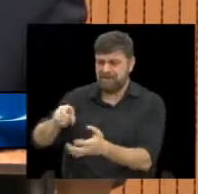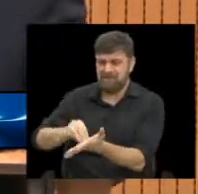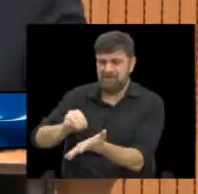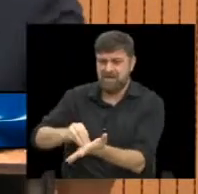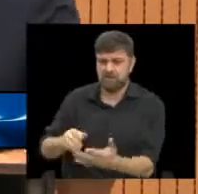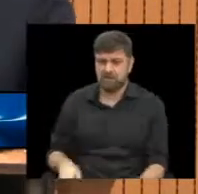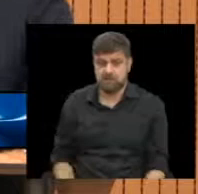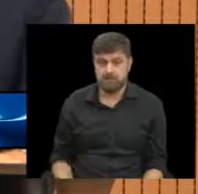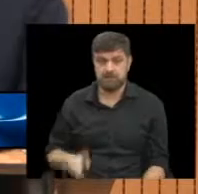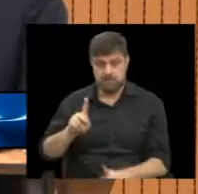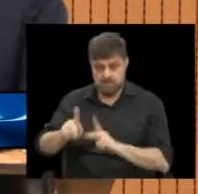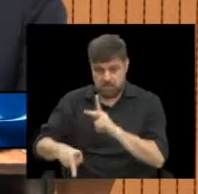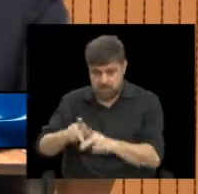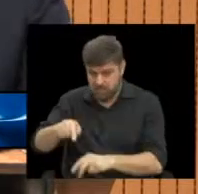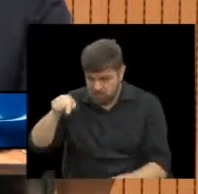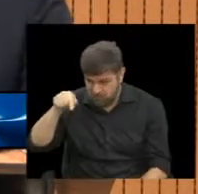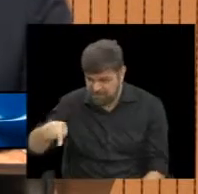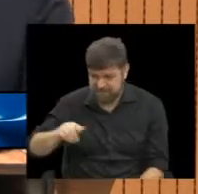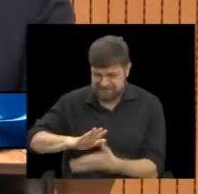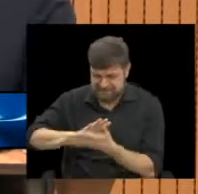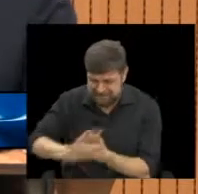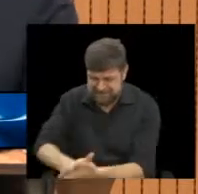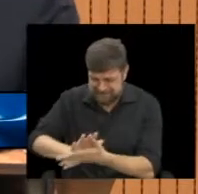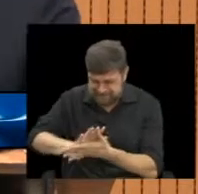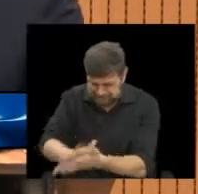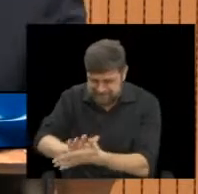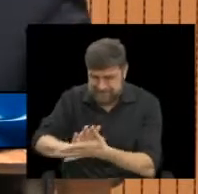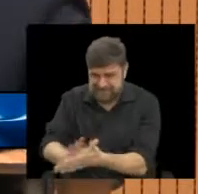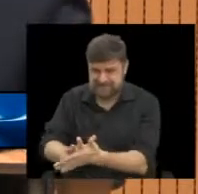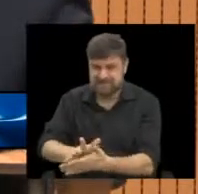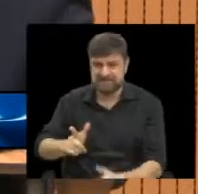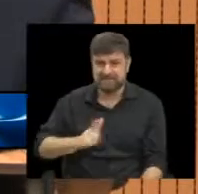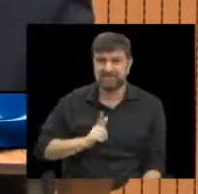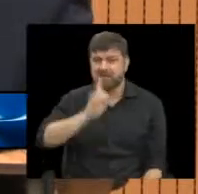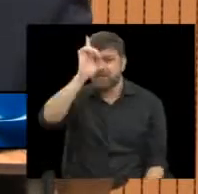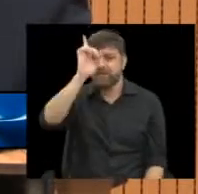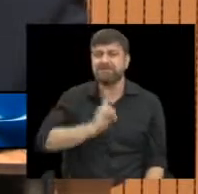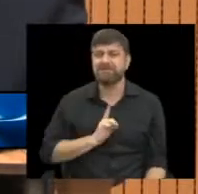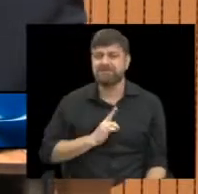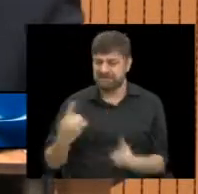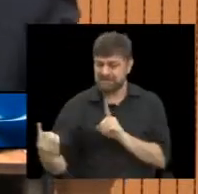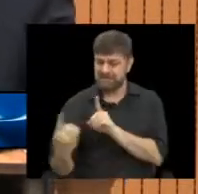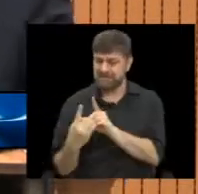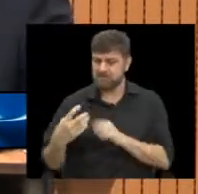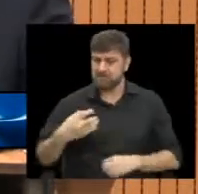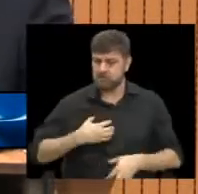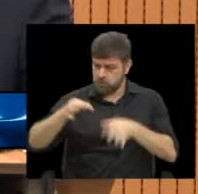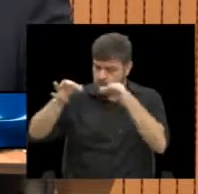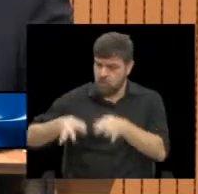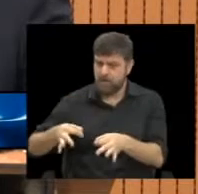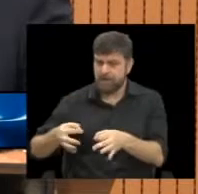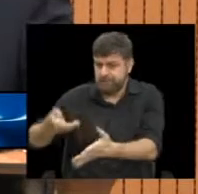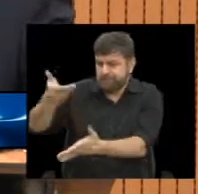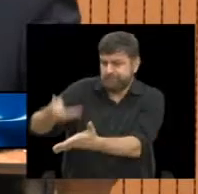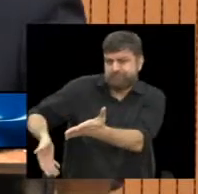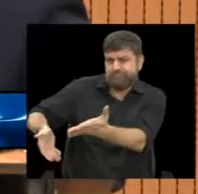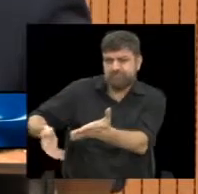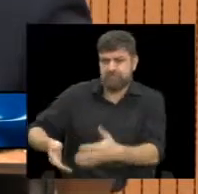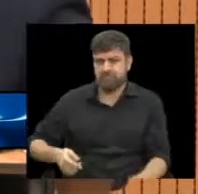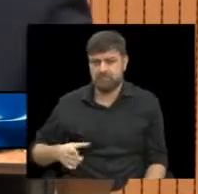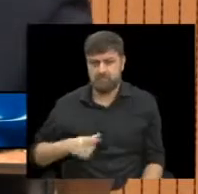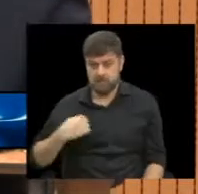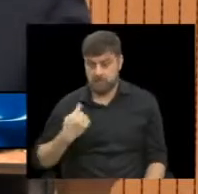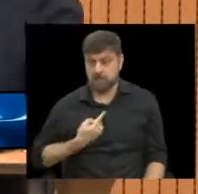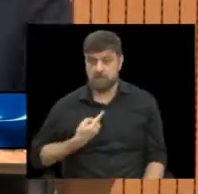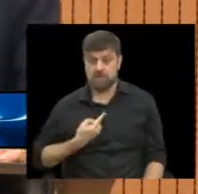Aquela população sendo realmente tirado o direito de ser atendida da forma que deve ser. E aí nós